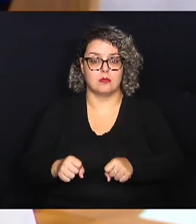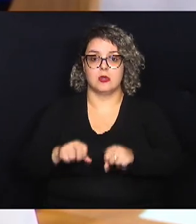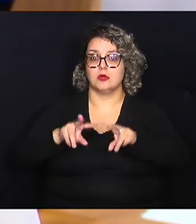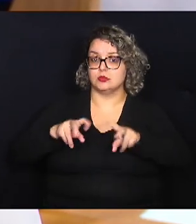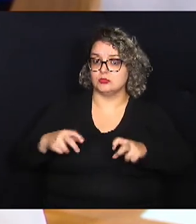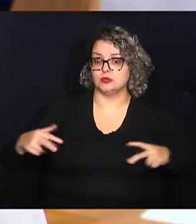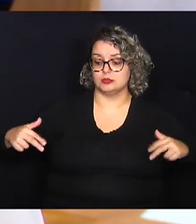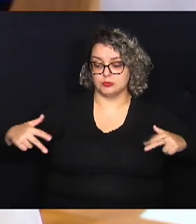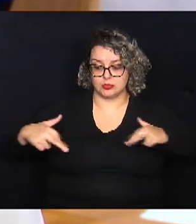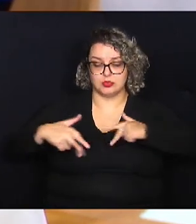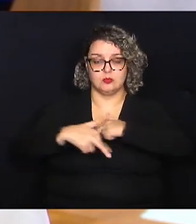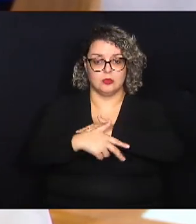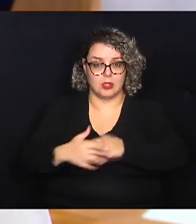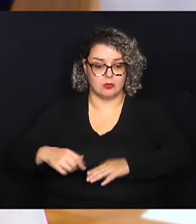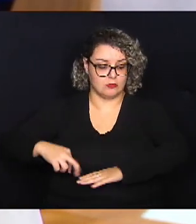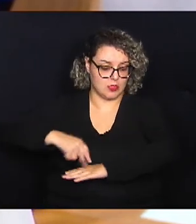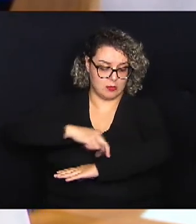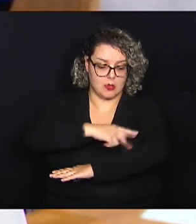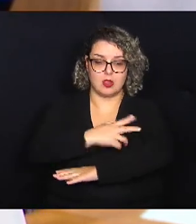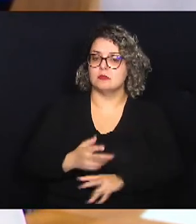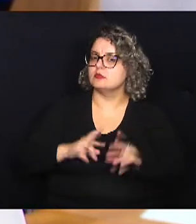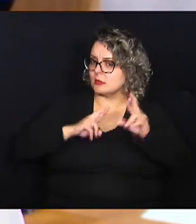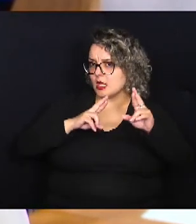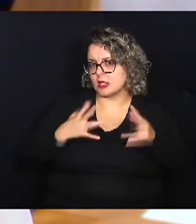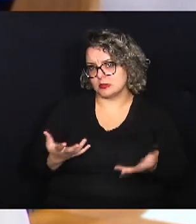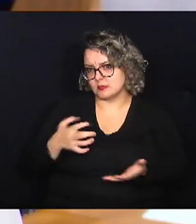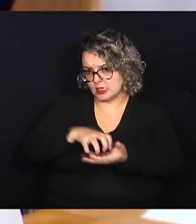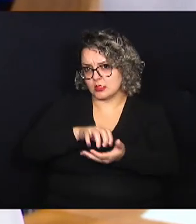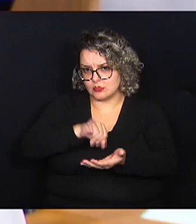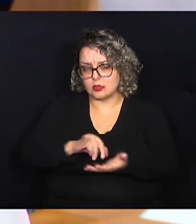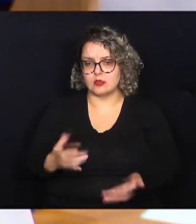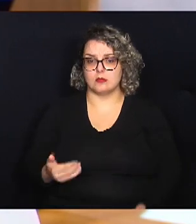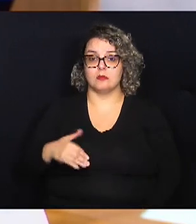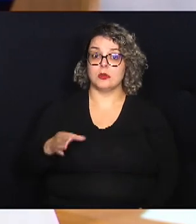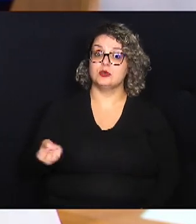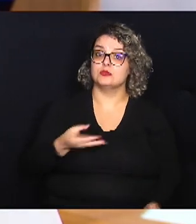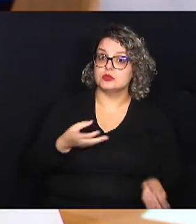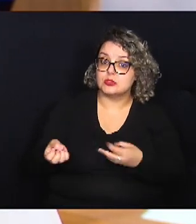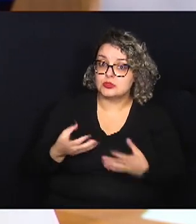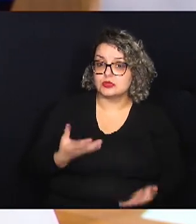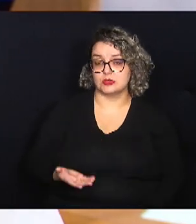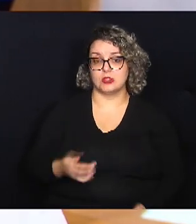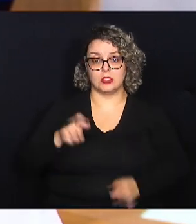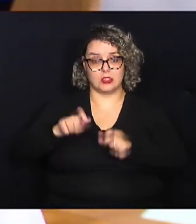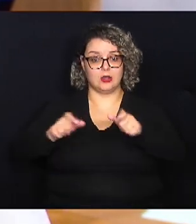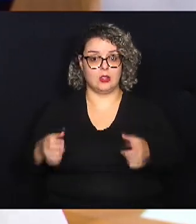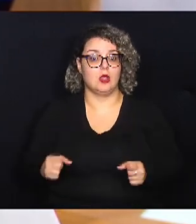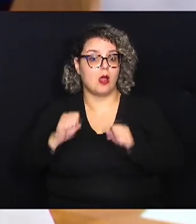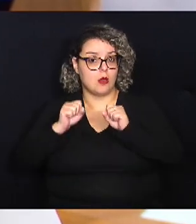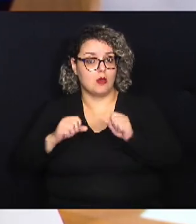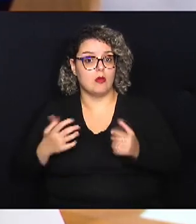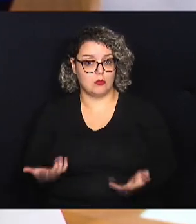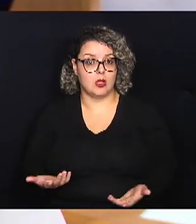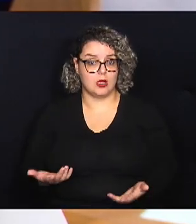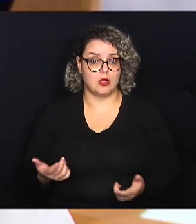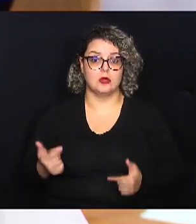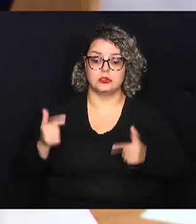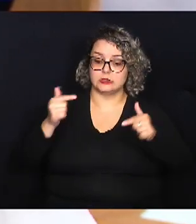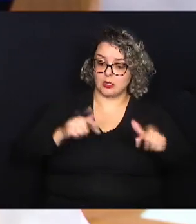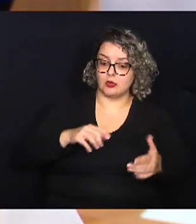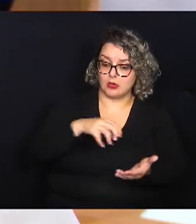passagem dos pedestres. Isso as pessoas esperam no centro da cidade, um centro mais novo, um centro onde as pessoas possam ir até o local do